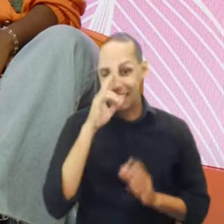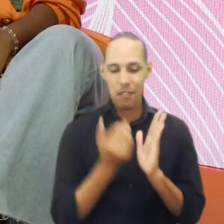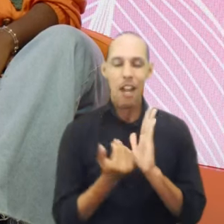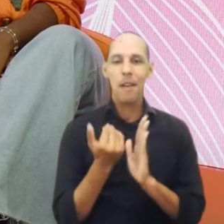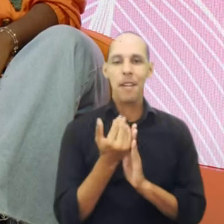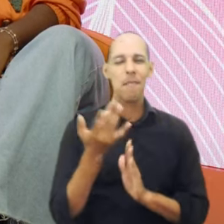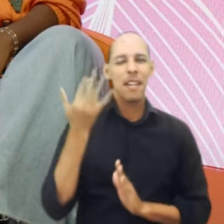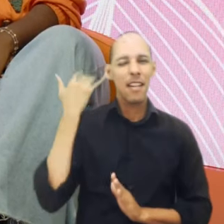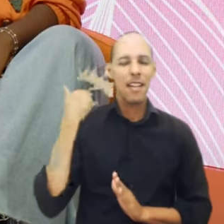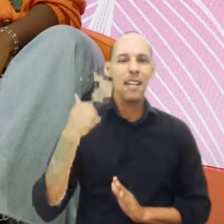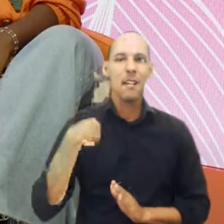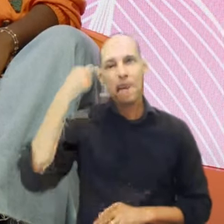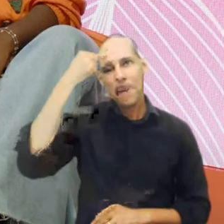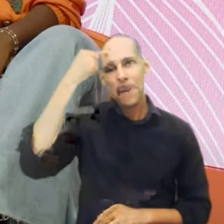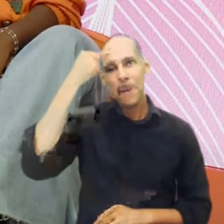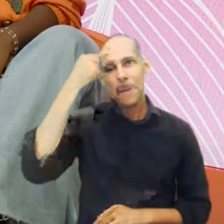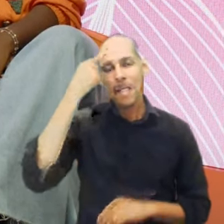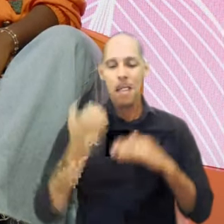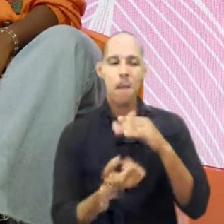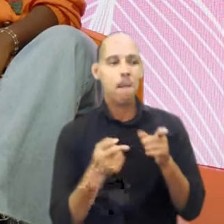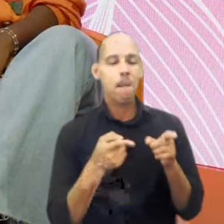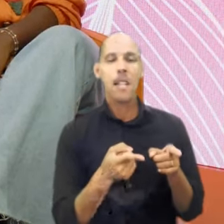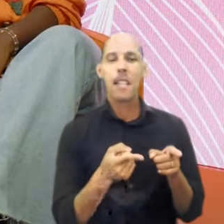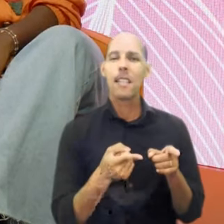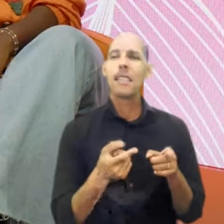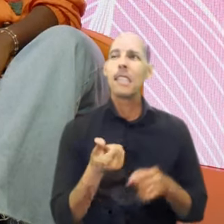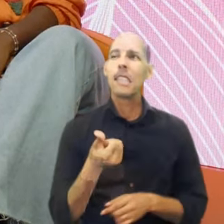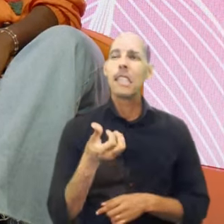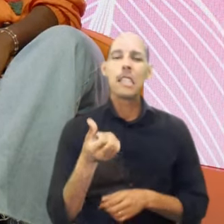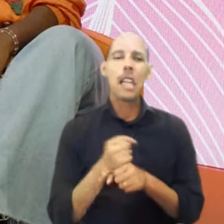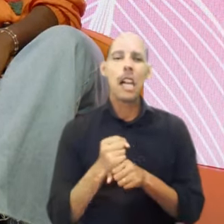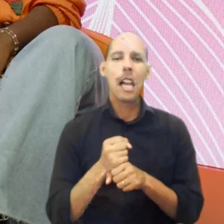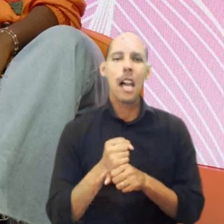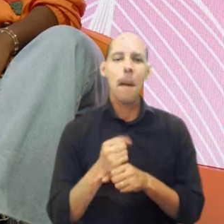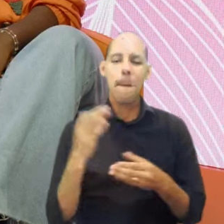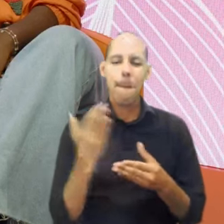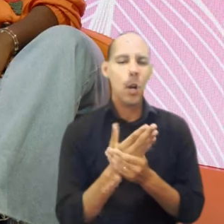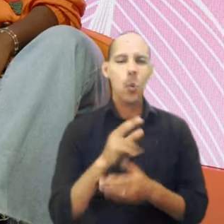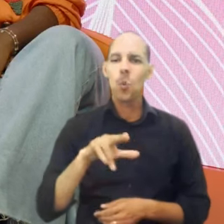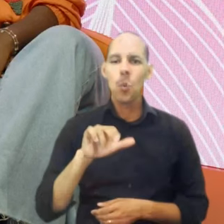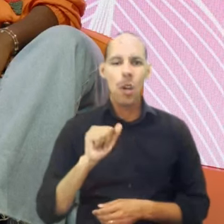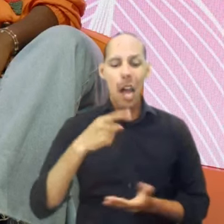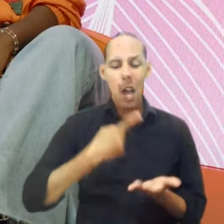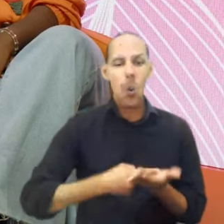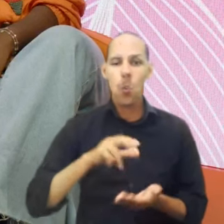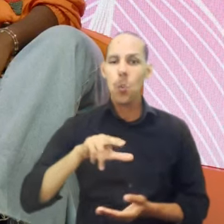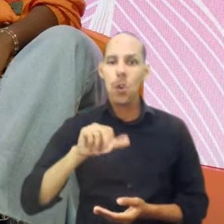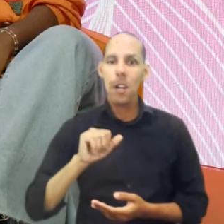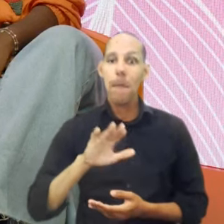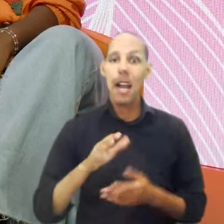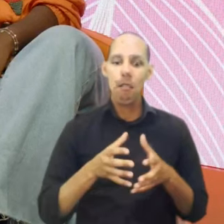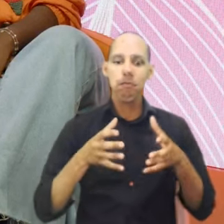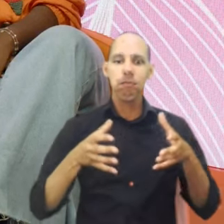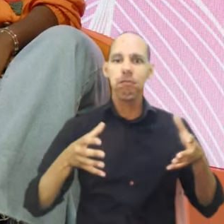quando antes eu pensava assim, a gente tem uma empresa de 16 anos que nunca teve um processo trabalhista, nenhum acordo eu precisei fazer na vida. Quando isso começa